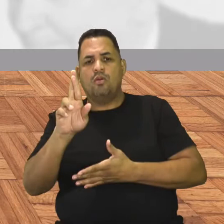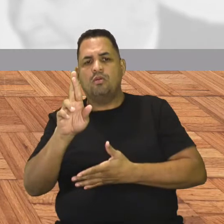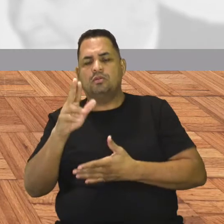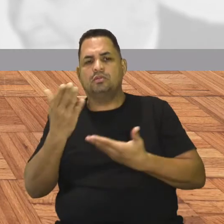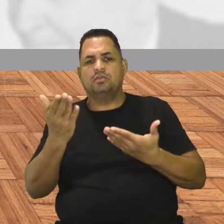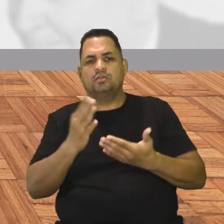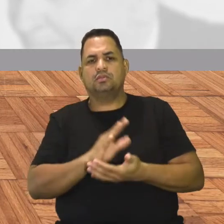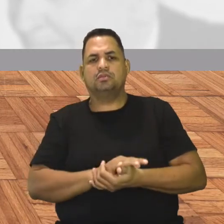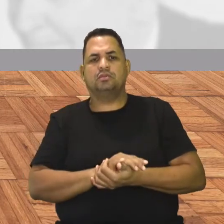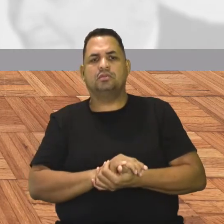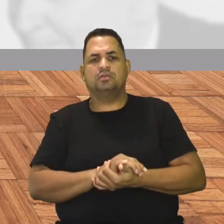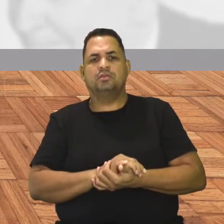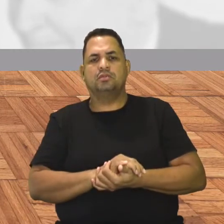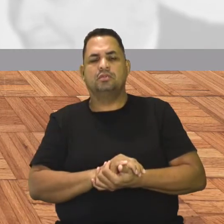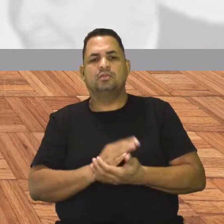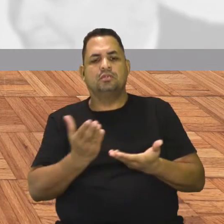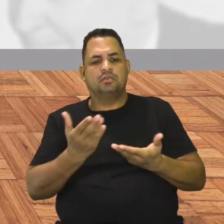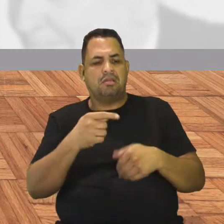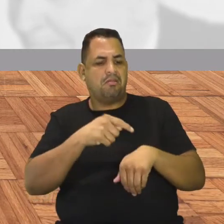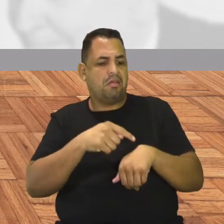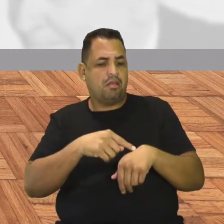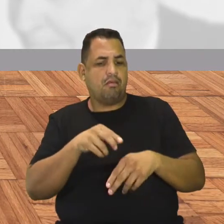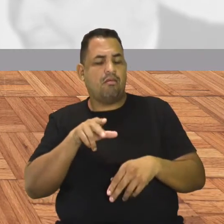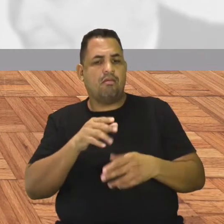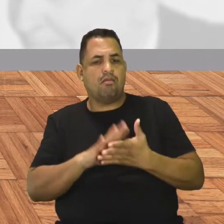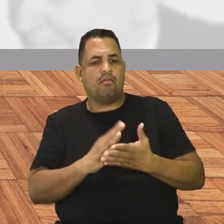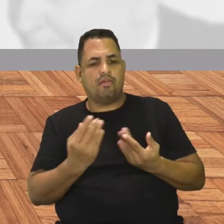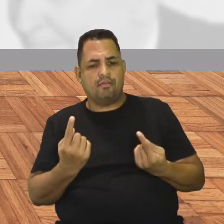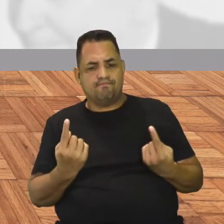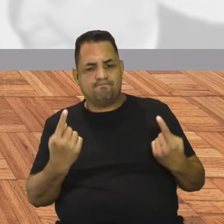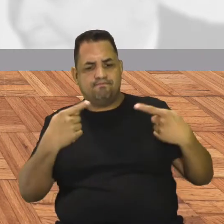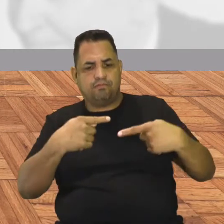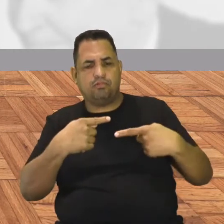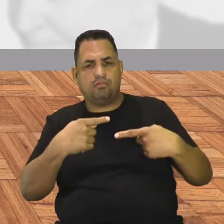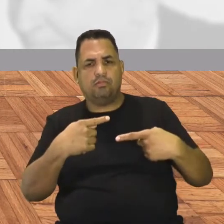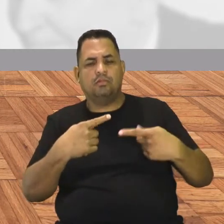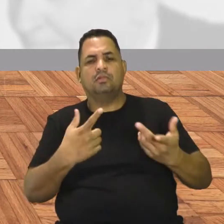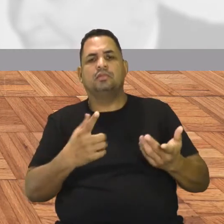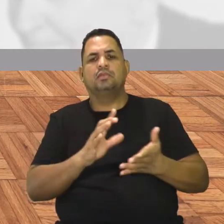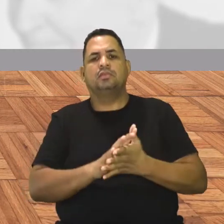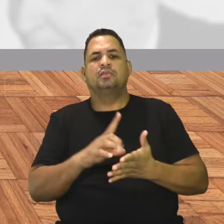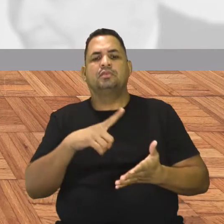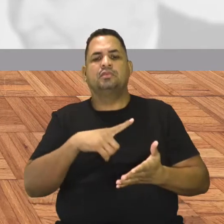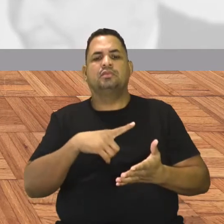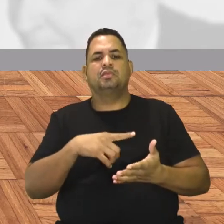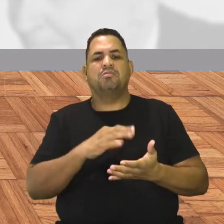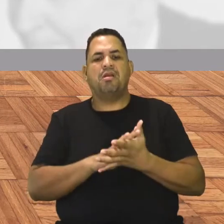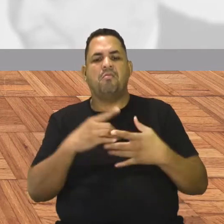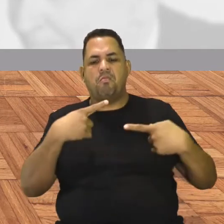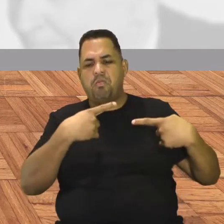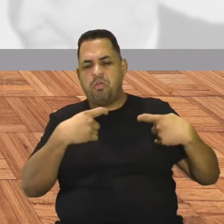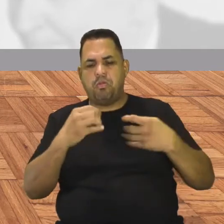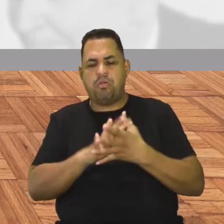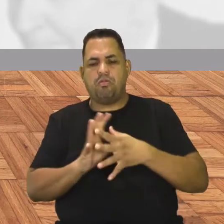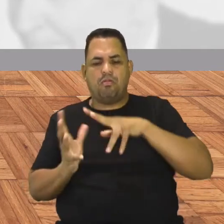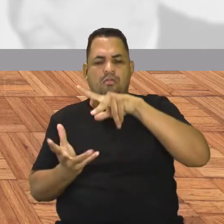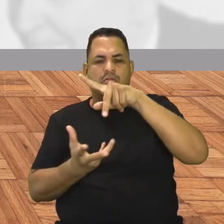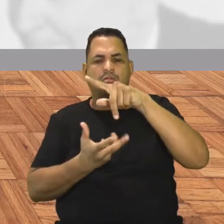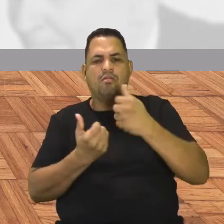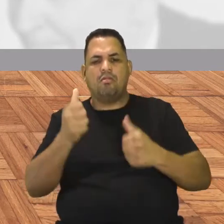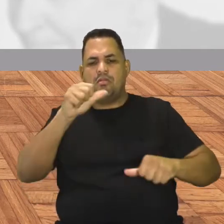hora a União Soviética, ela vai revidar. E isso iria ter uma guerra nuclear que iria destruir o